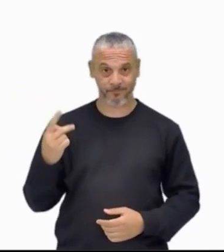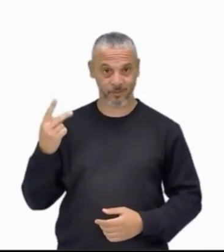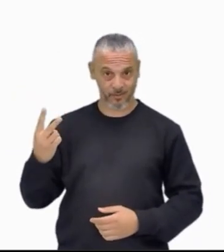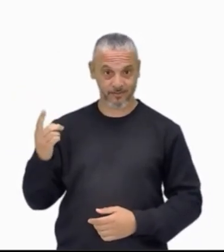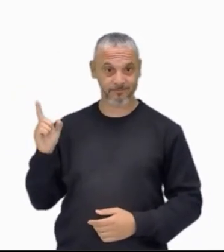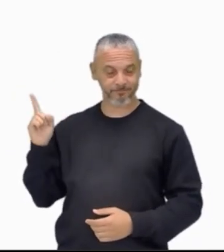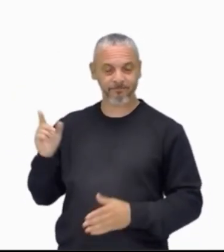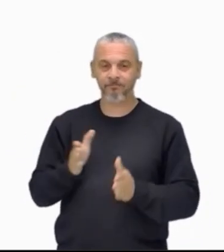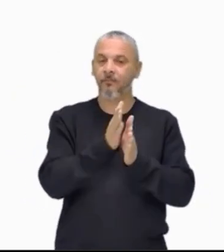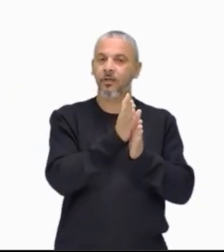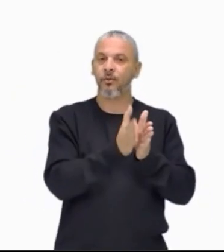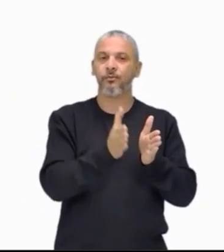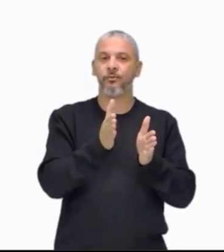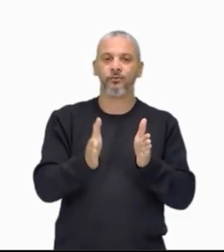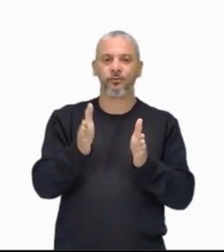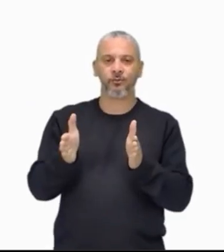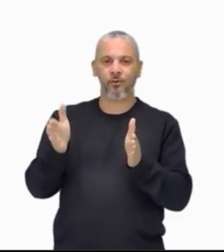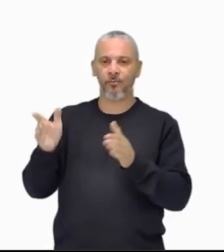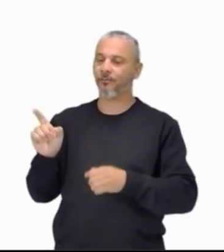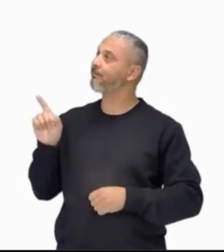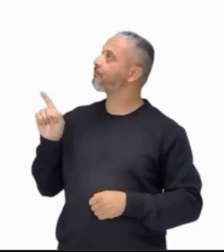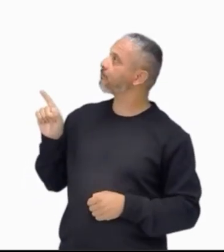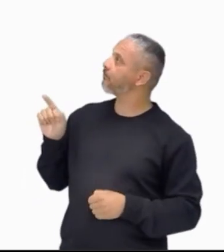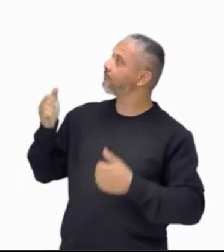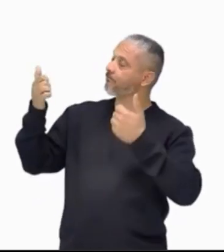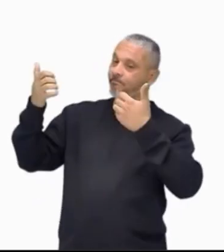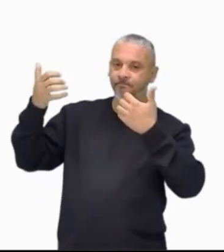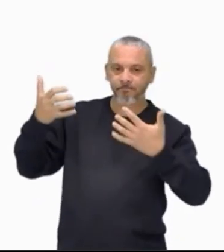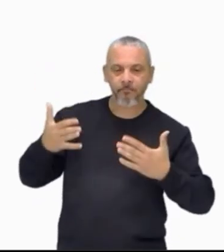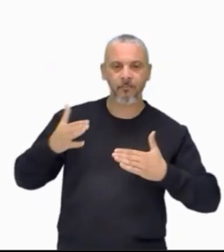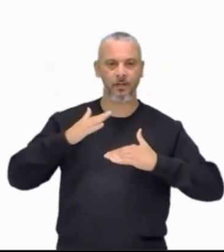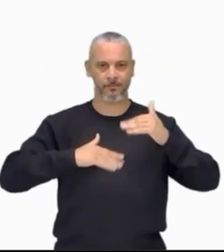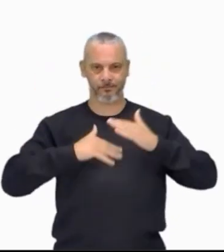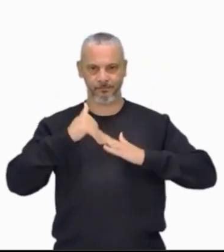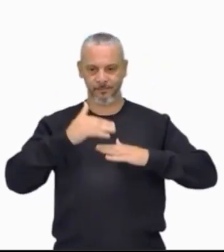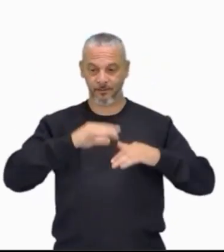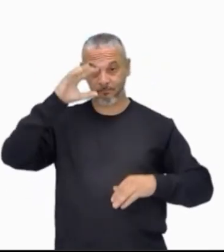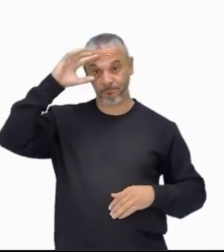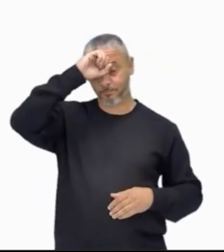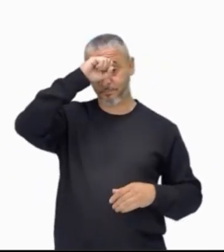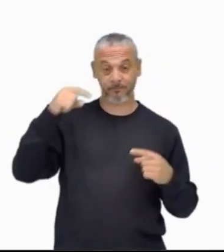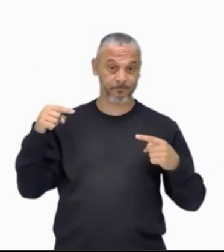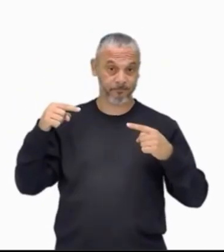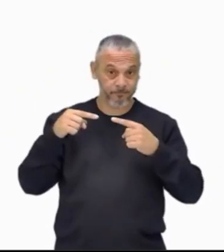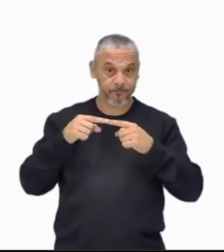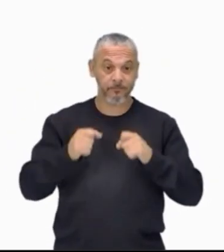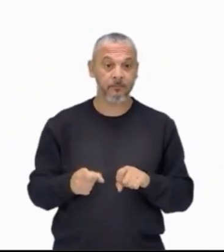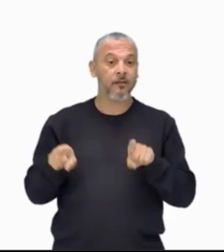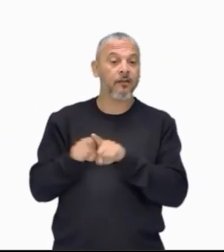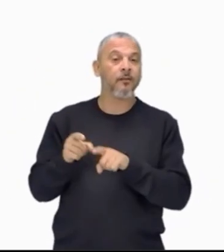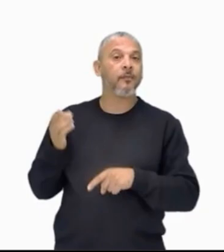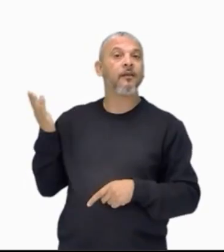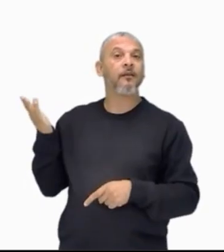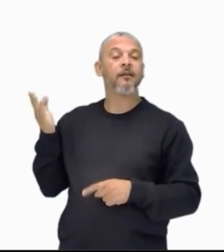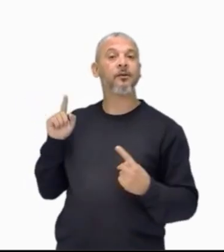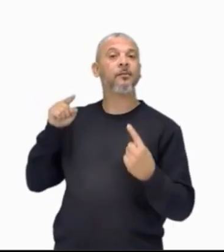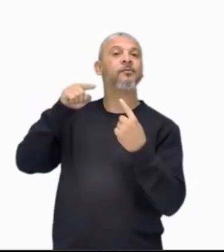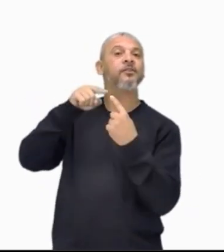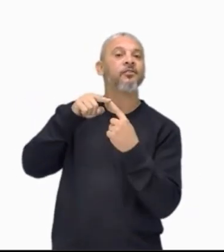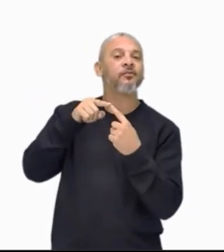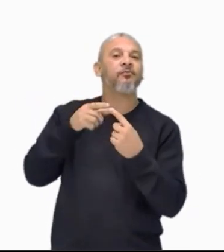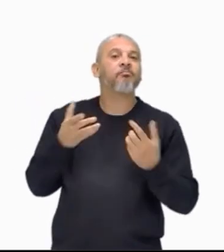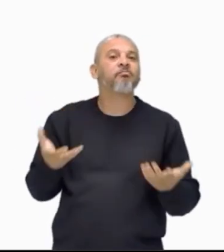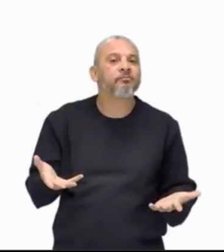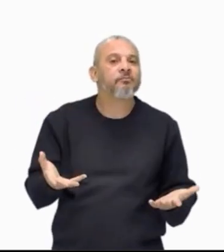1 e parte 2. Nós temos aqui em sequência, escopo sequência, que traz as habilidades que serão trabalhadas nessa aula. E aqui nós temos